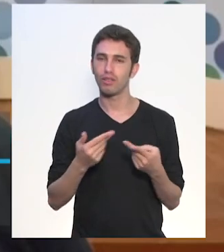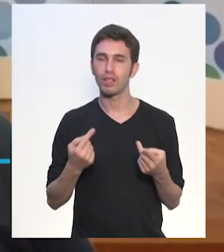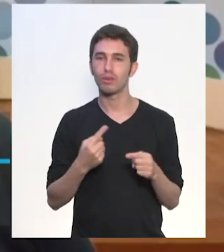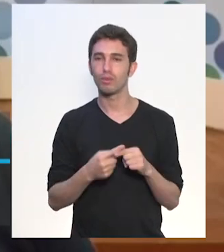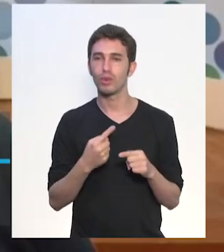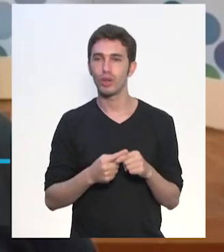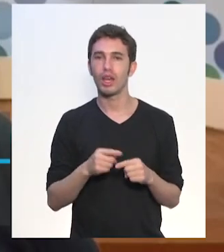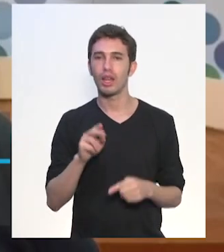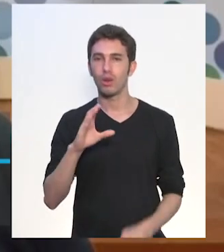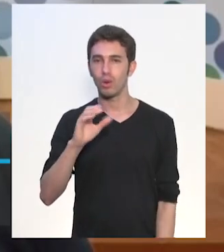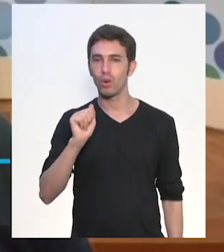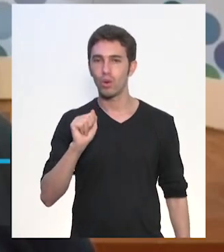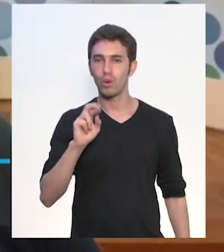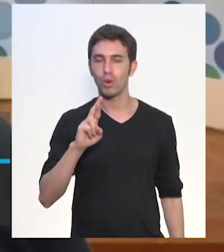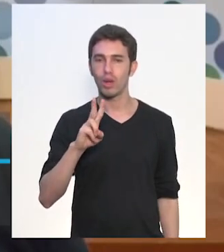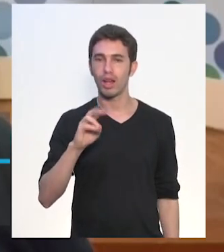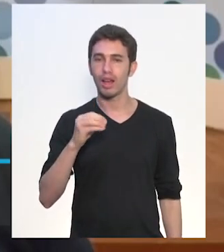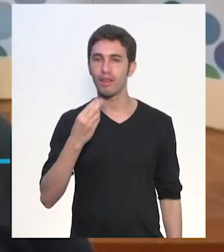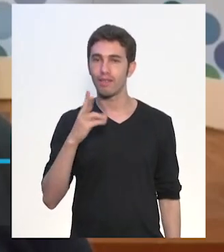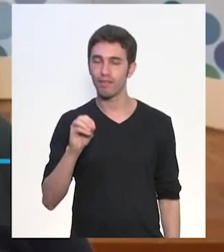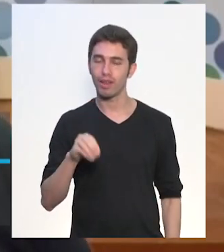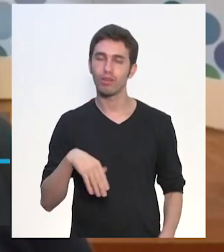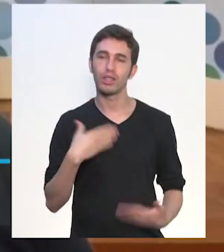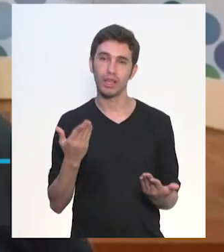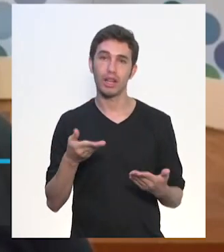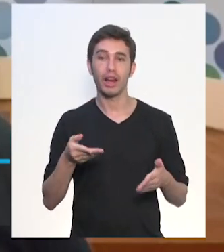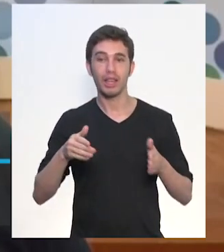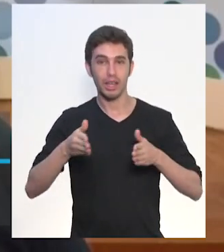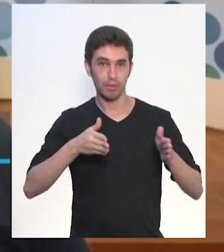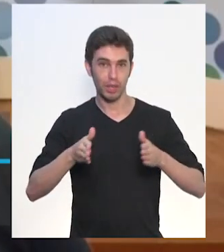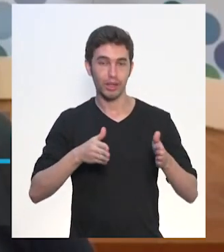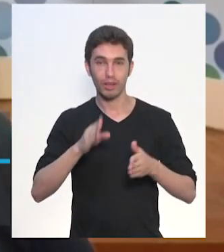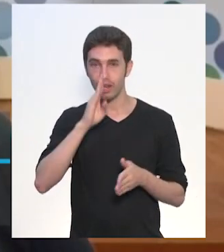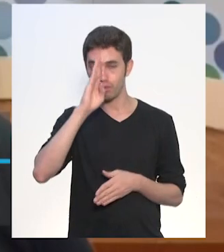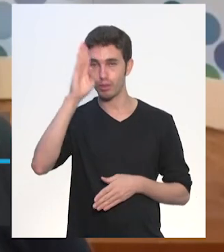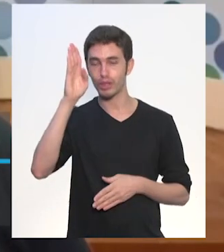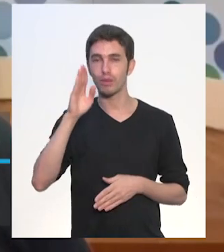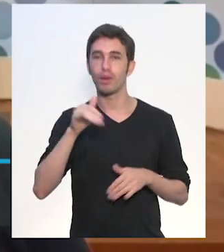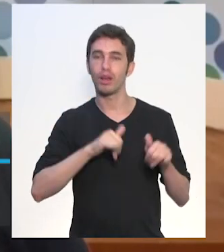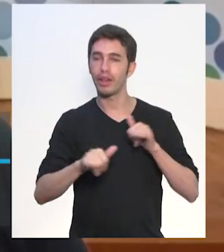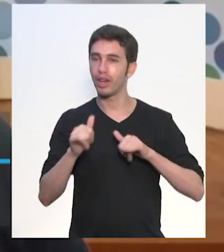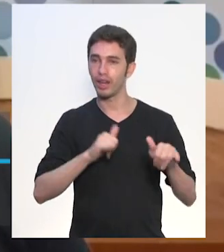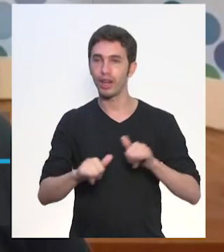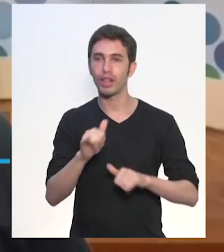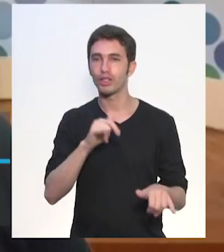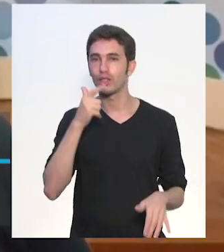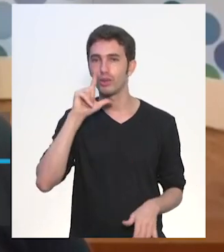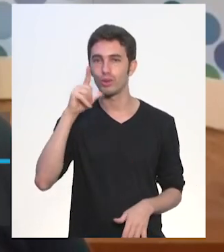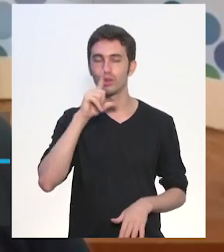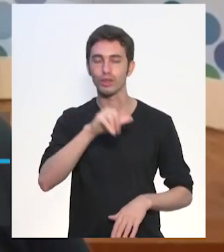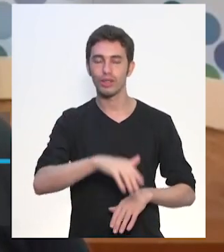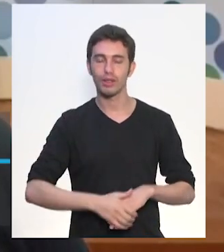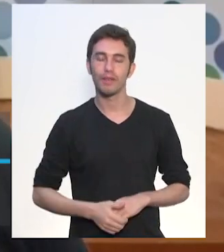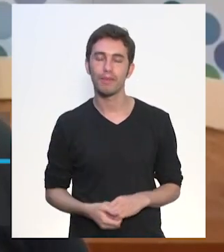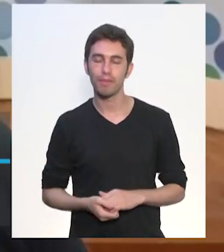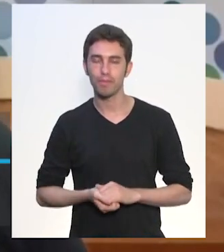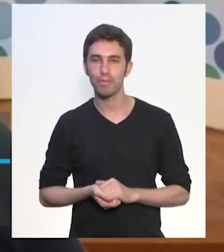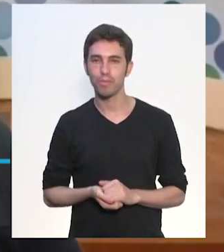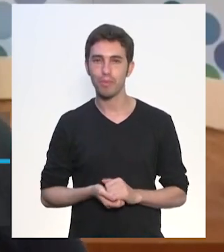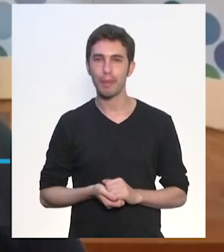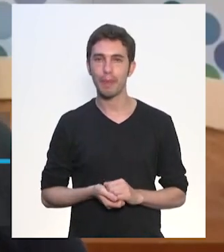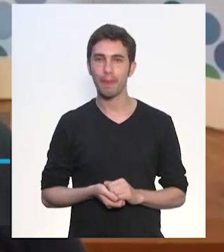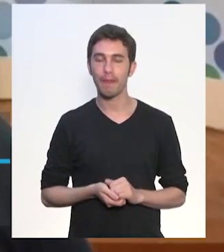carvão mineral, que, na época, como eu falei, era aí a principal, né, fonte de energia, né, da Revolução